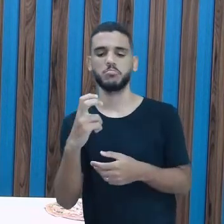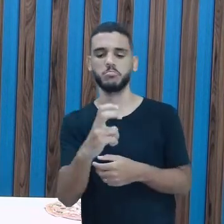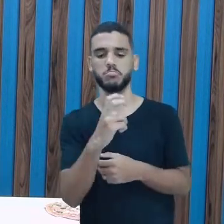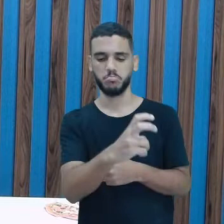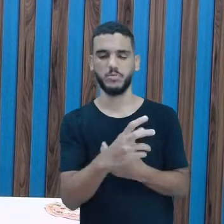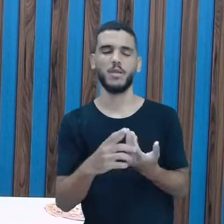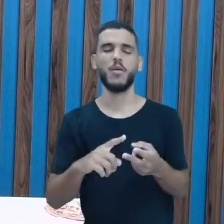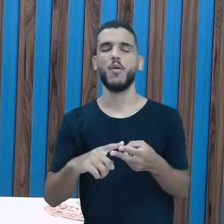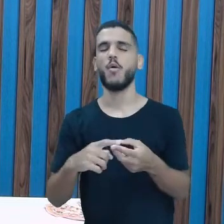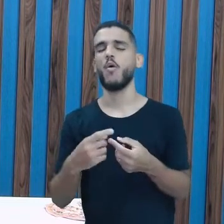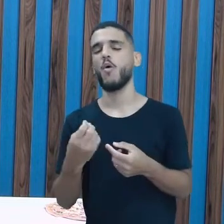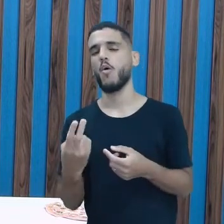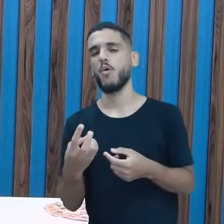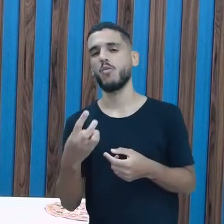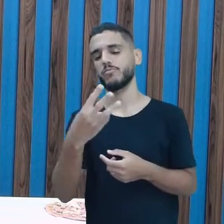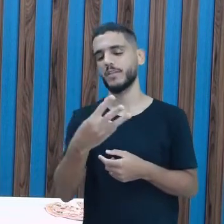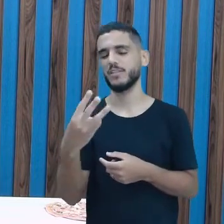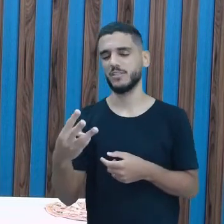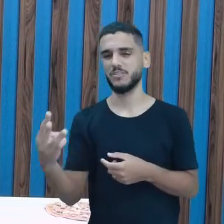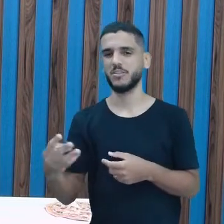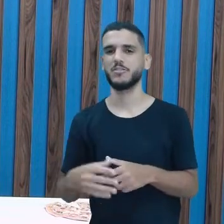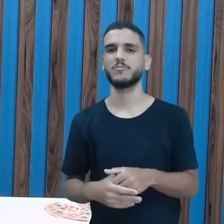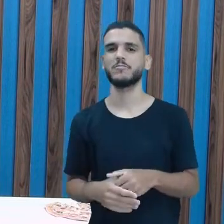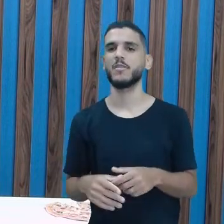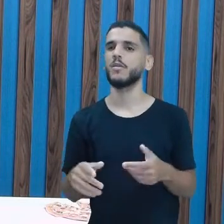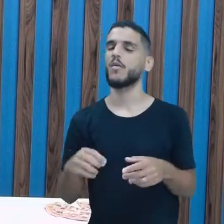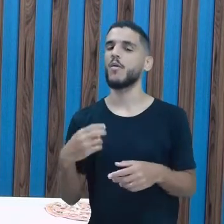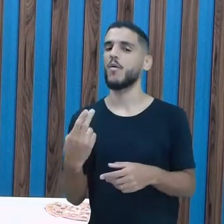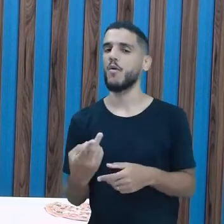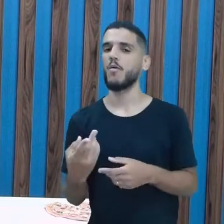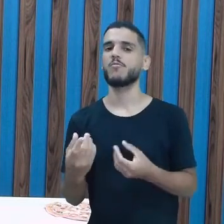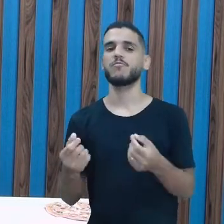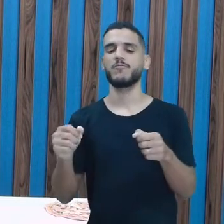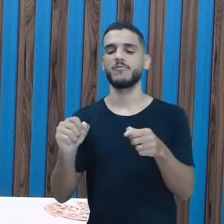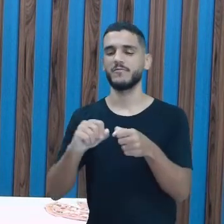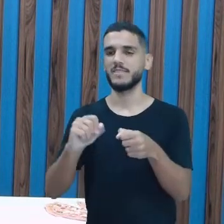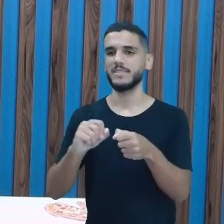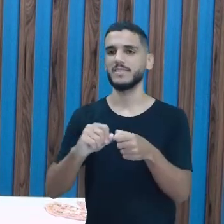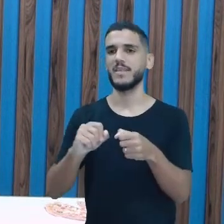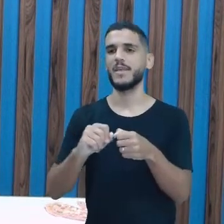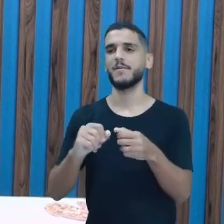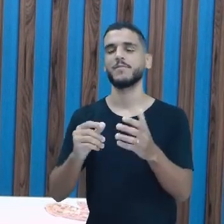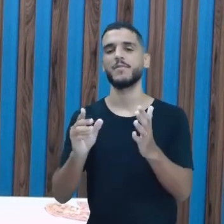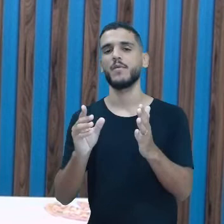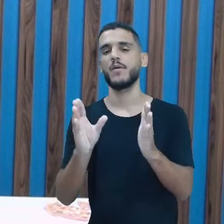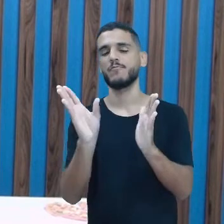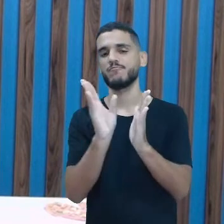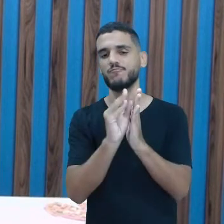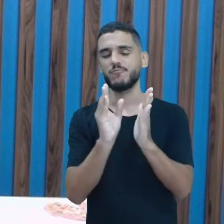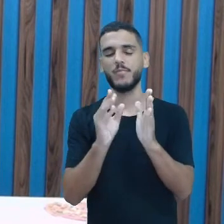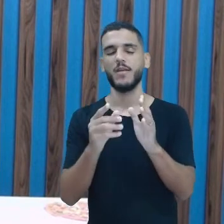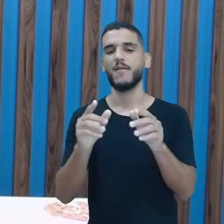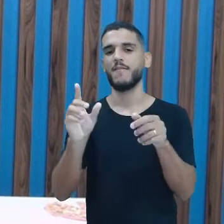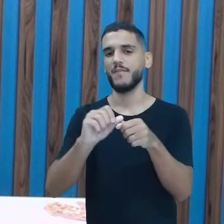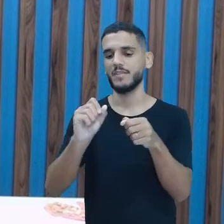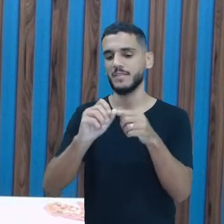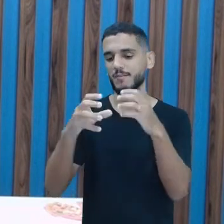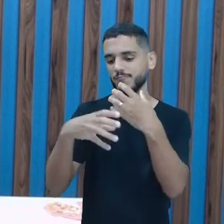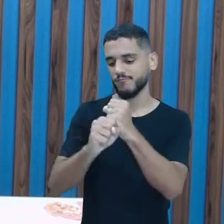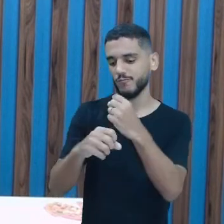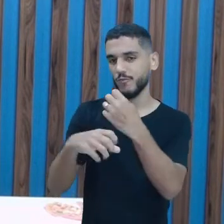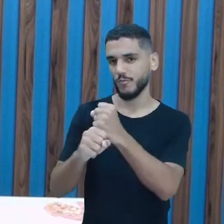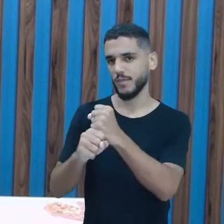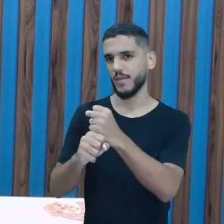3, ou fazer aquela continha que eu já ensinei, né? A quantidade aqui, quantos ovos tem na linha, aqui,